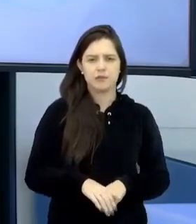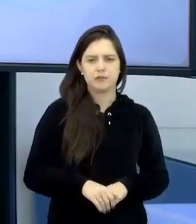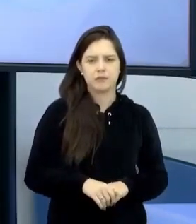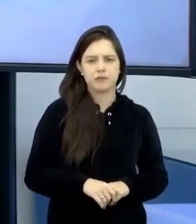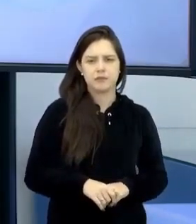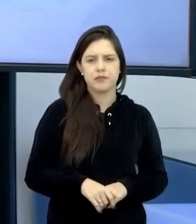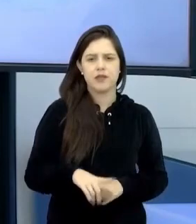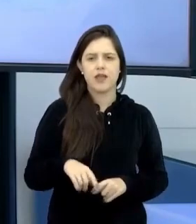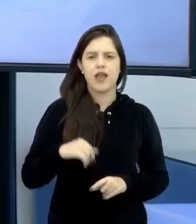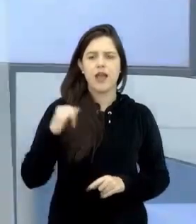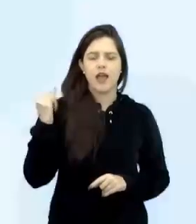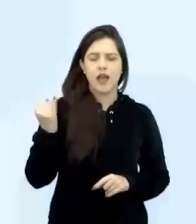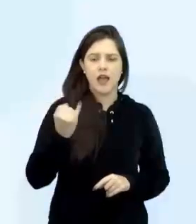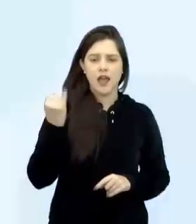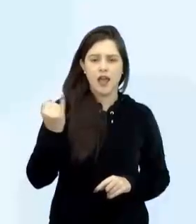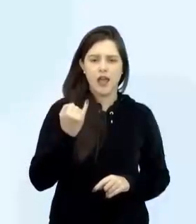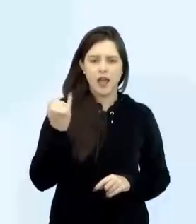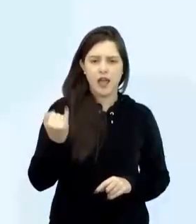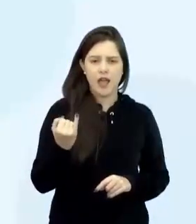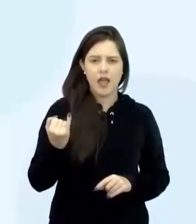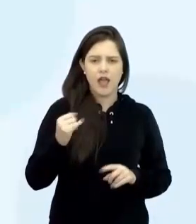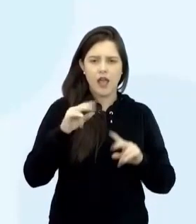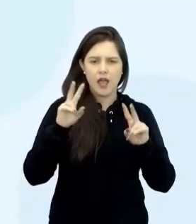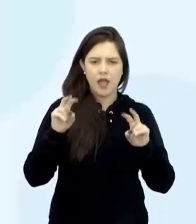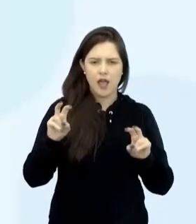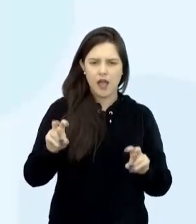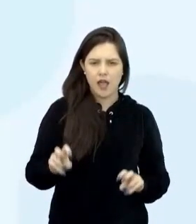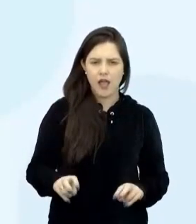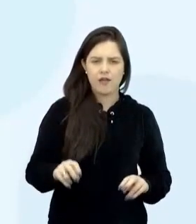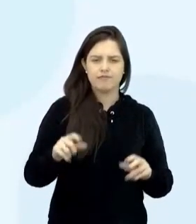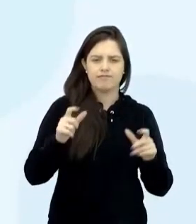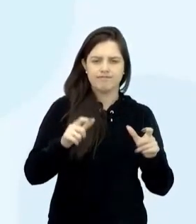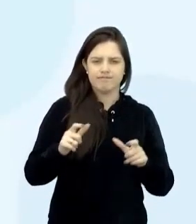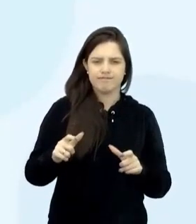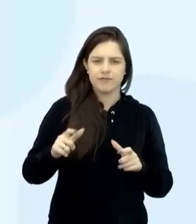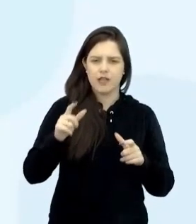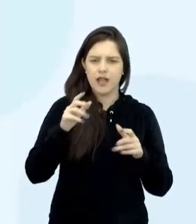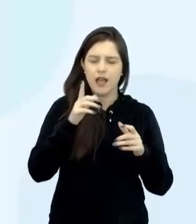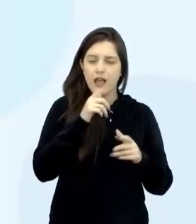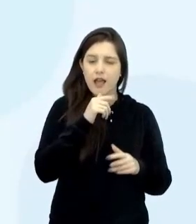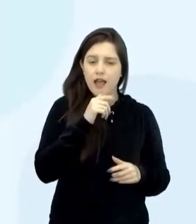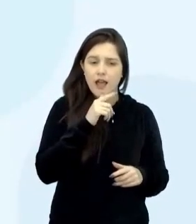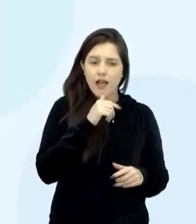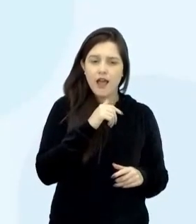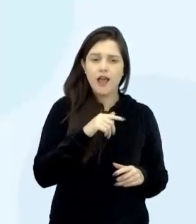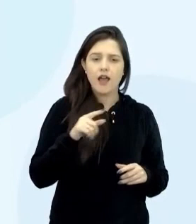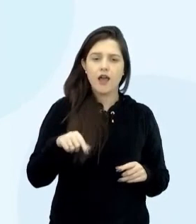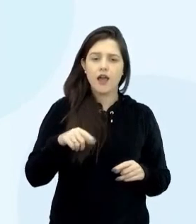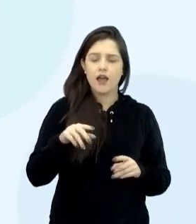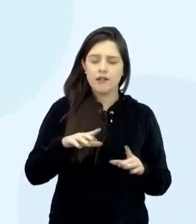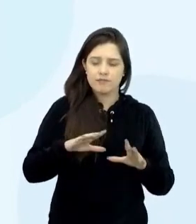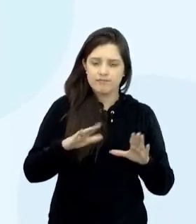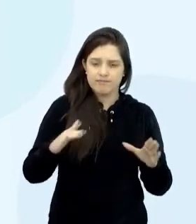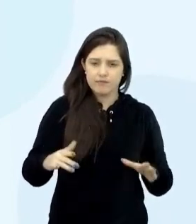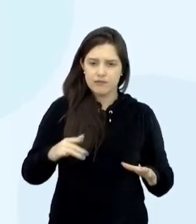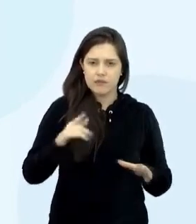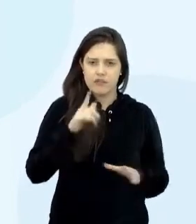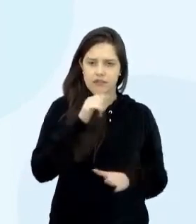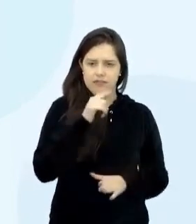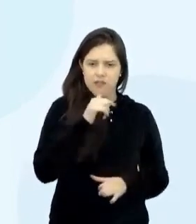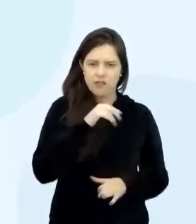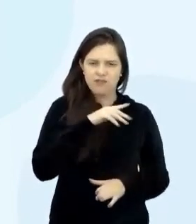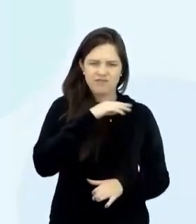extrema importância abordarmos a questão do lugar onde a água é coletada, pois há o risco de ser água de fonte contaminada,